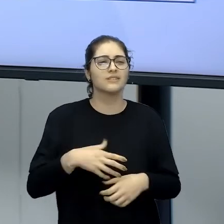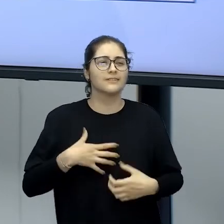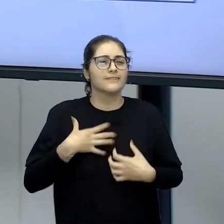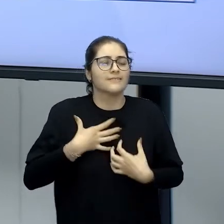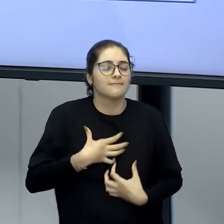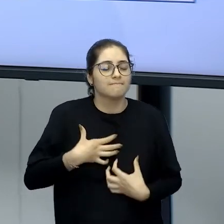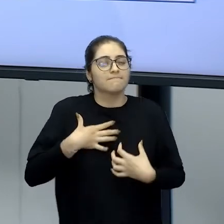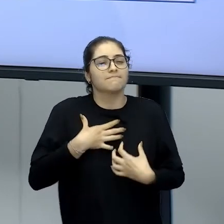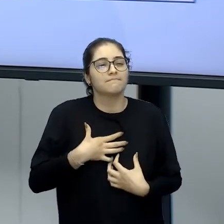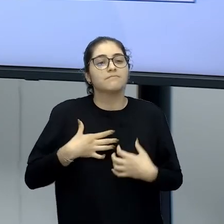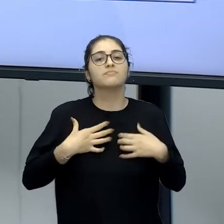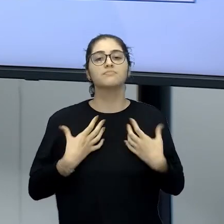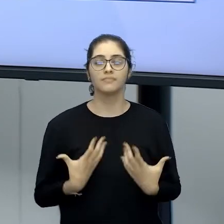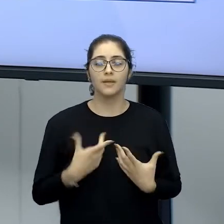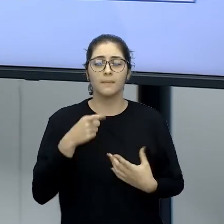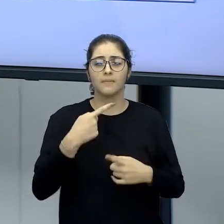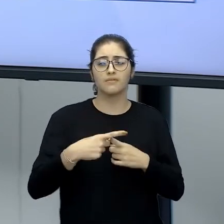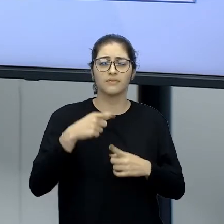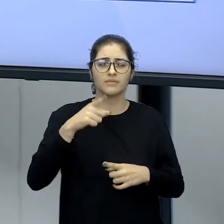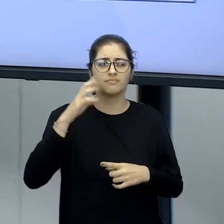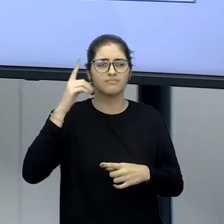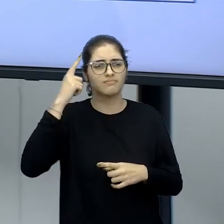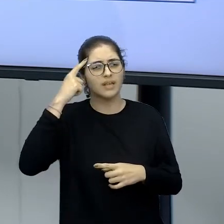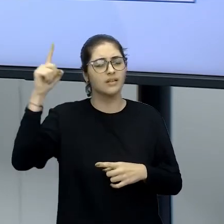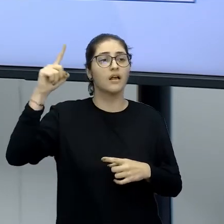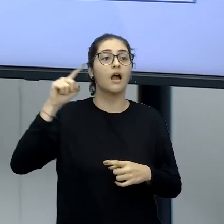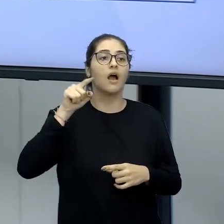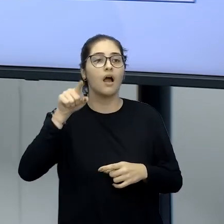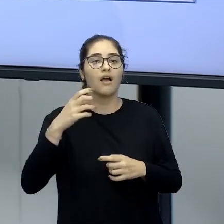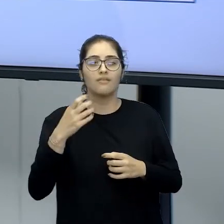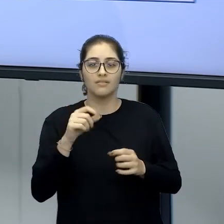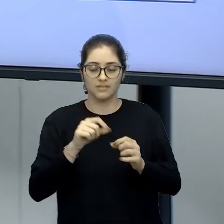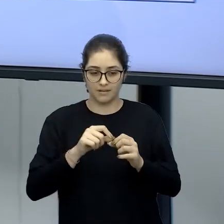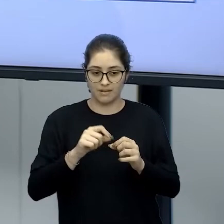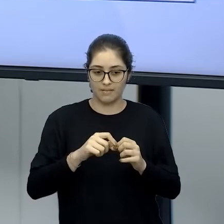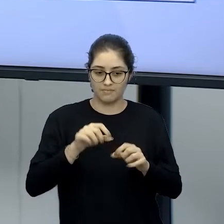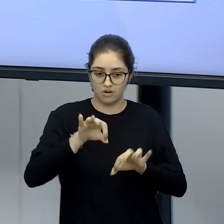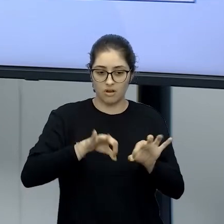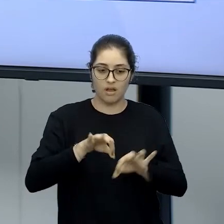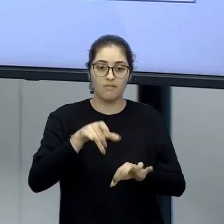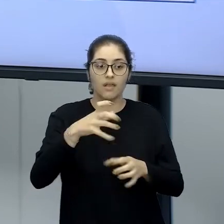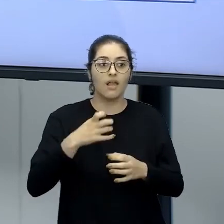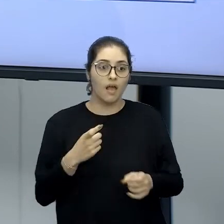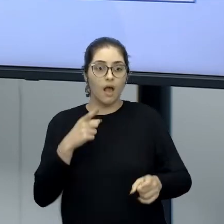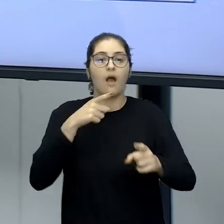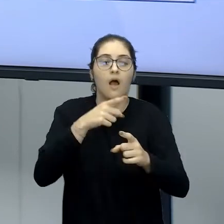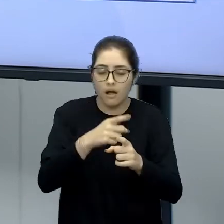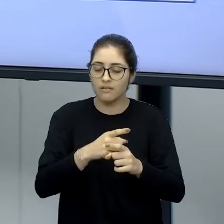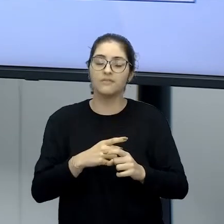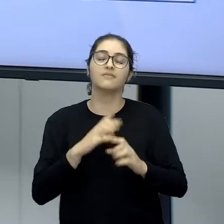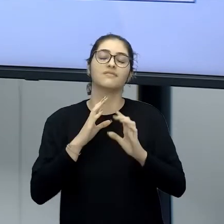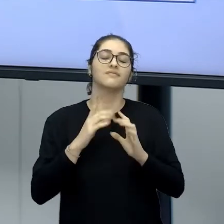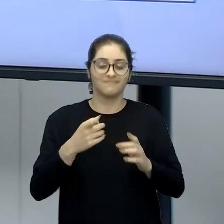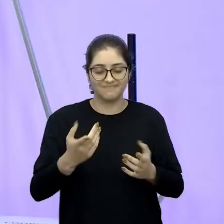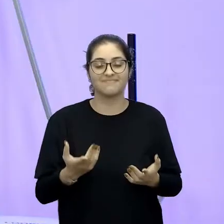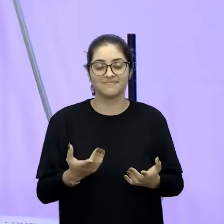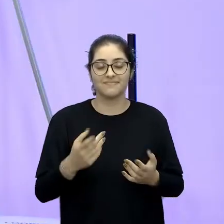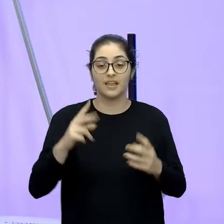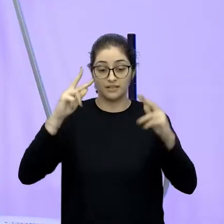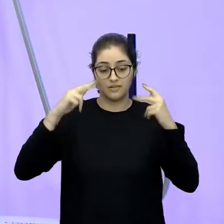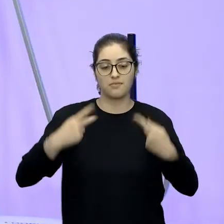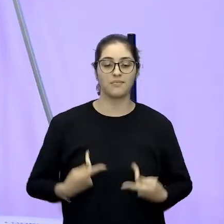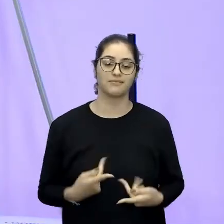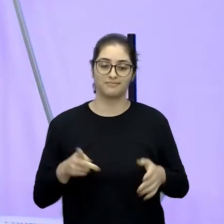ansiedade? Porque quando a gente pensa num projeto, a gente já quer realizá-lo. Exato. E é do ser humano isso. Sim, a gente